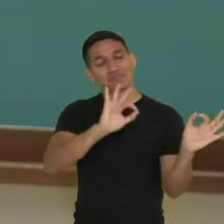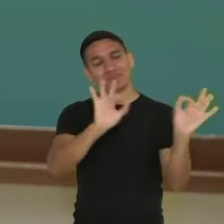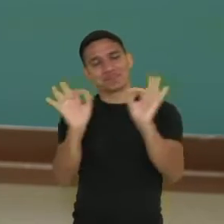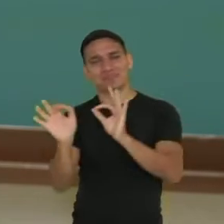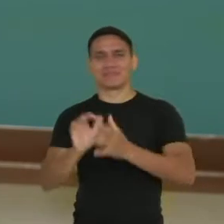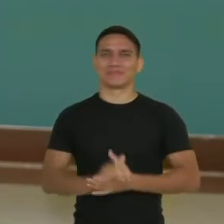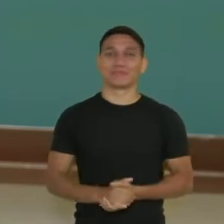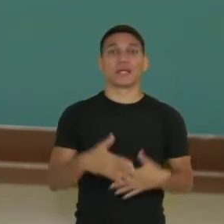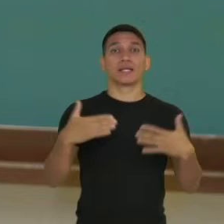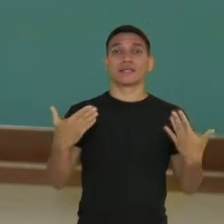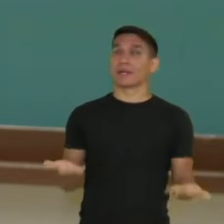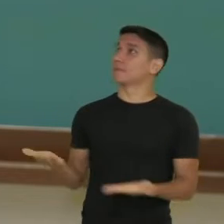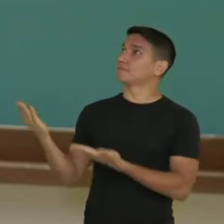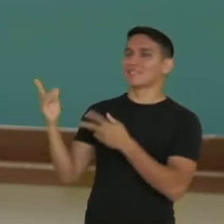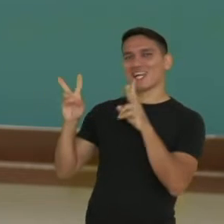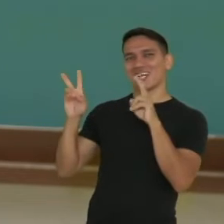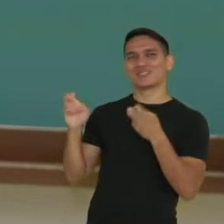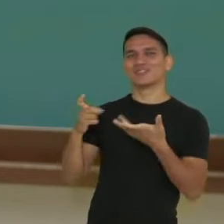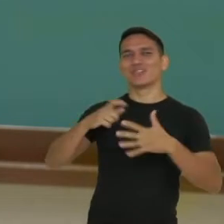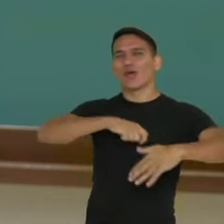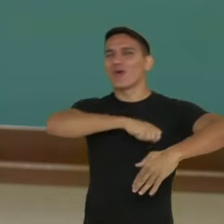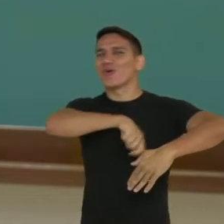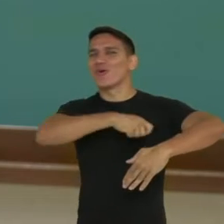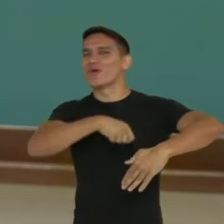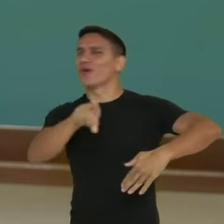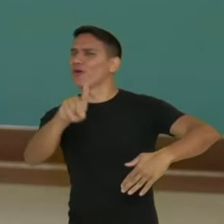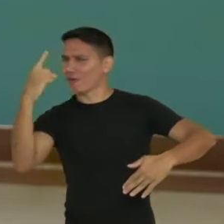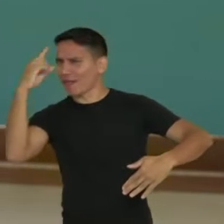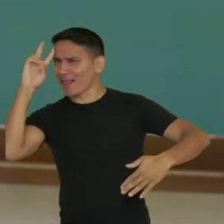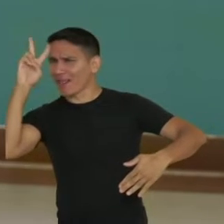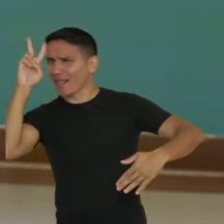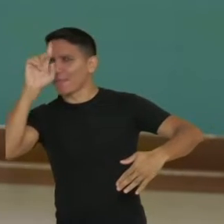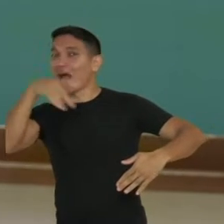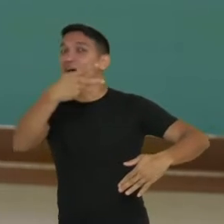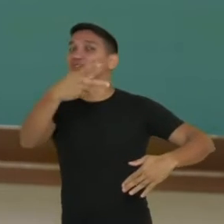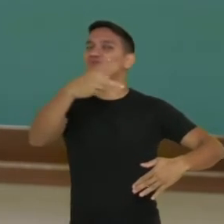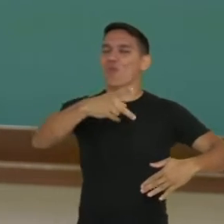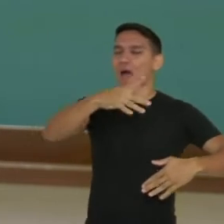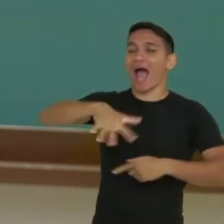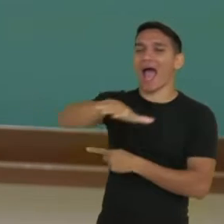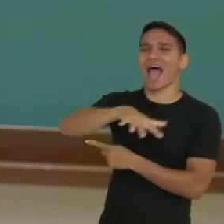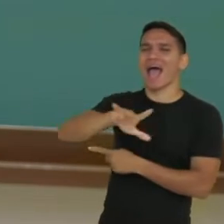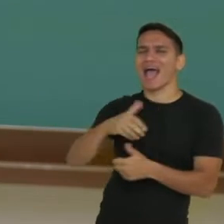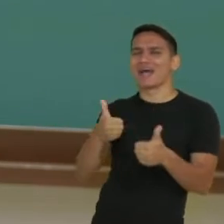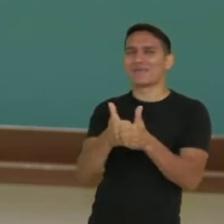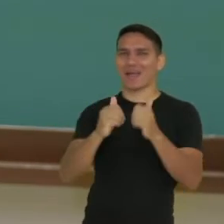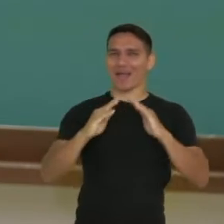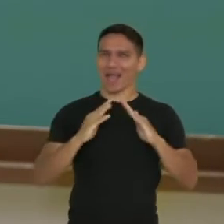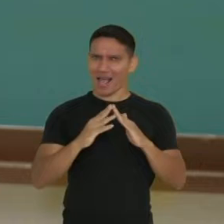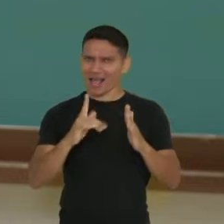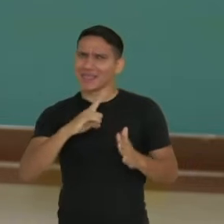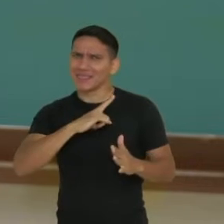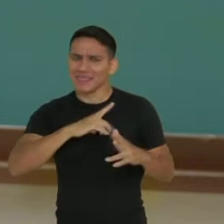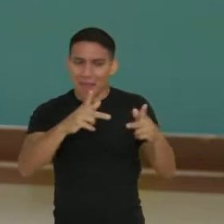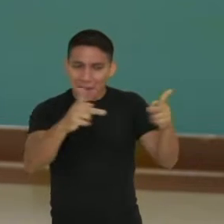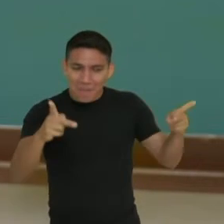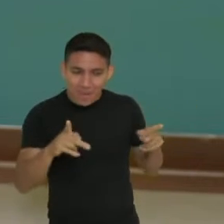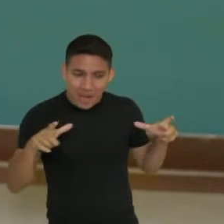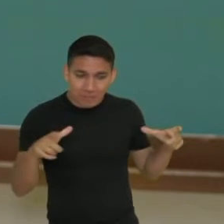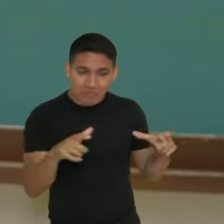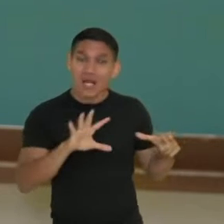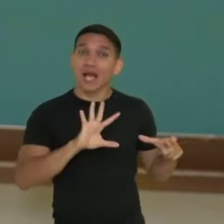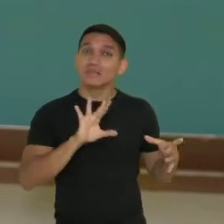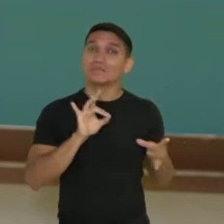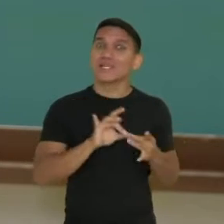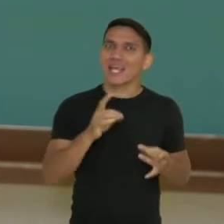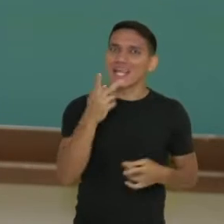Bom, falando sobre culinária, o que você lembra aí na sua região aí que é um prato típico? Tem um prato típico na sua cidade?